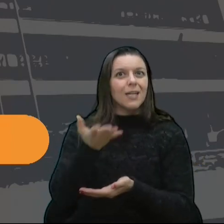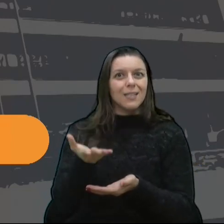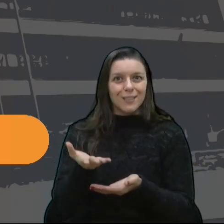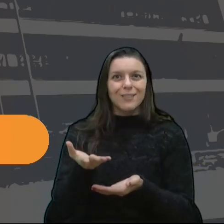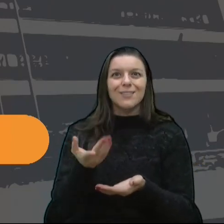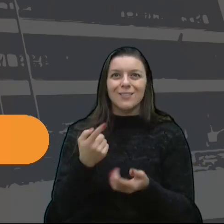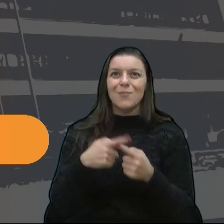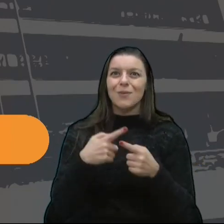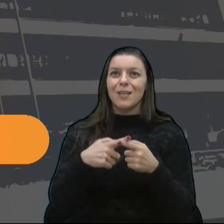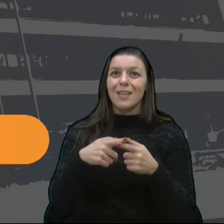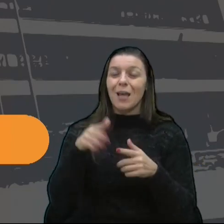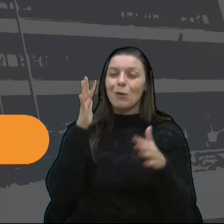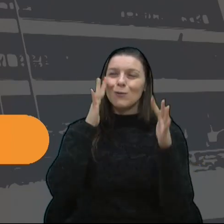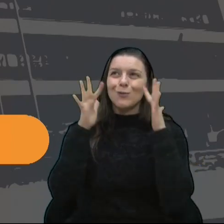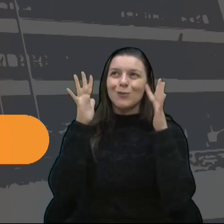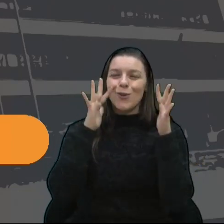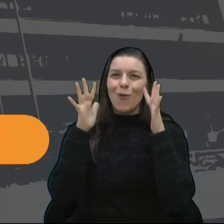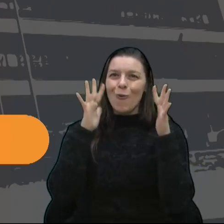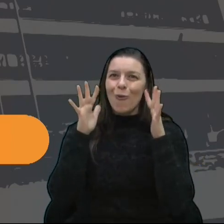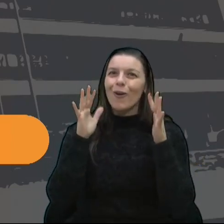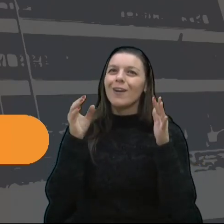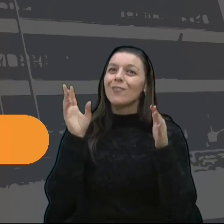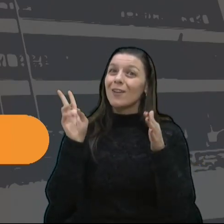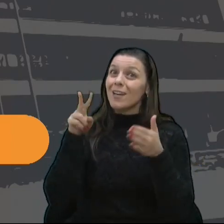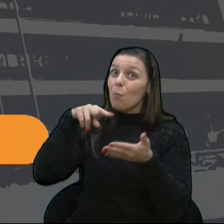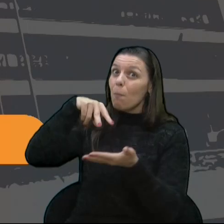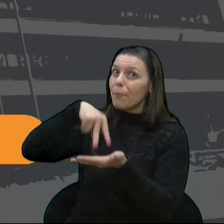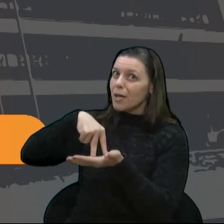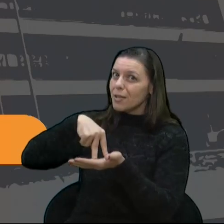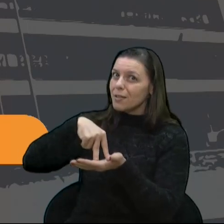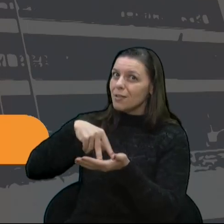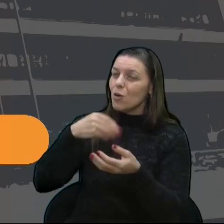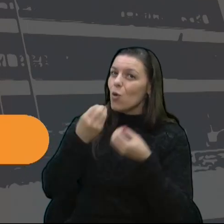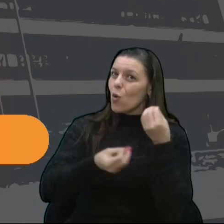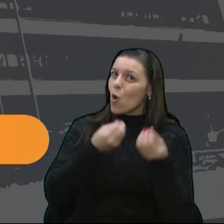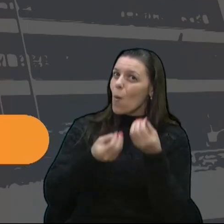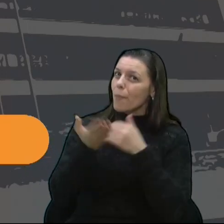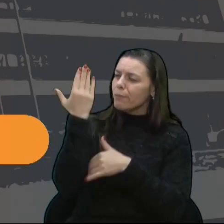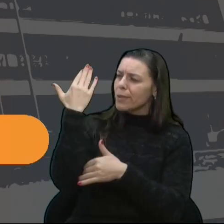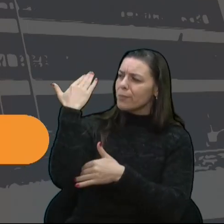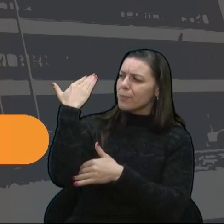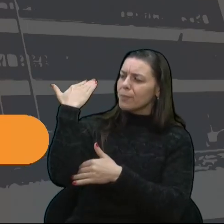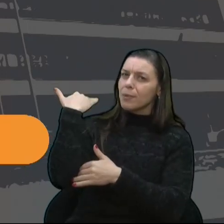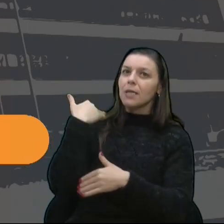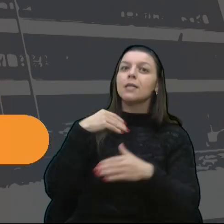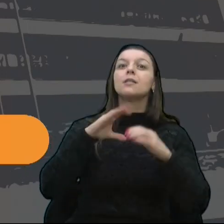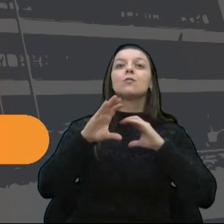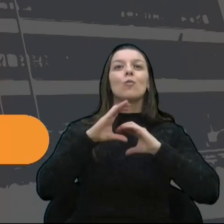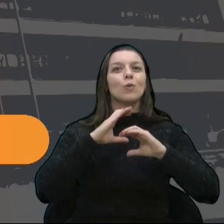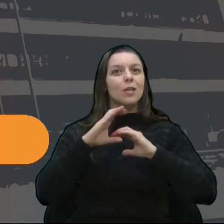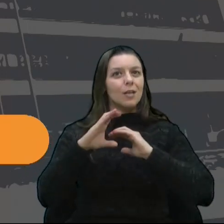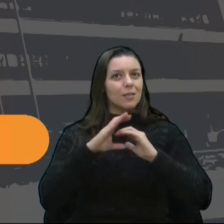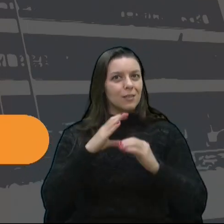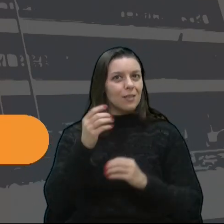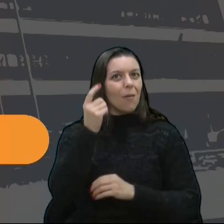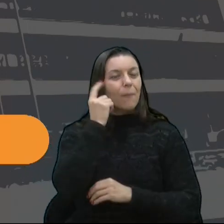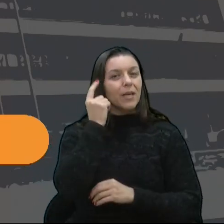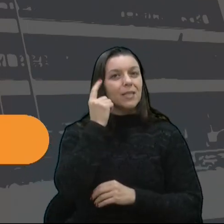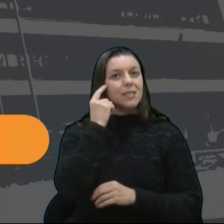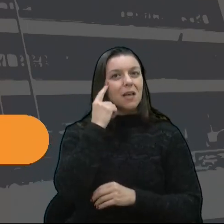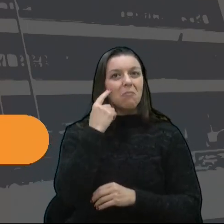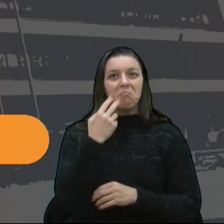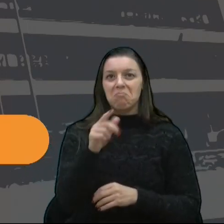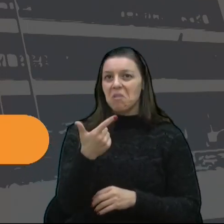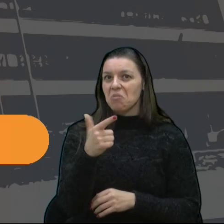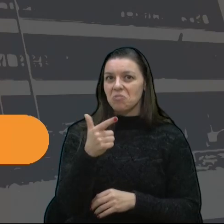essa missão de como é que era lá atrás a comunicação, como é que a gente pensava ela quando não existia